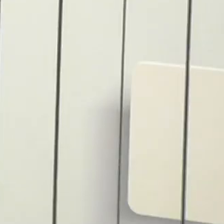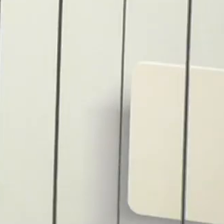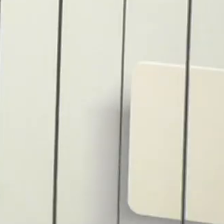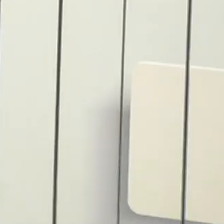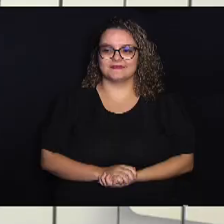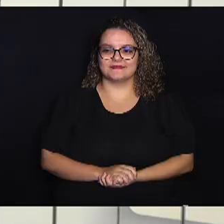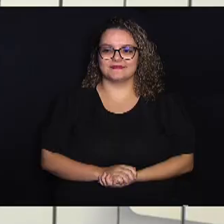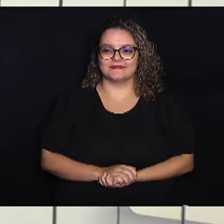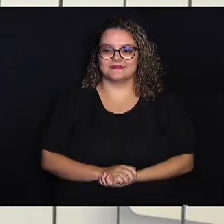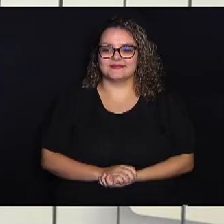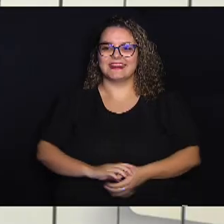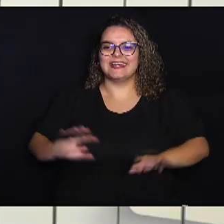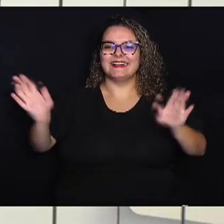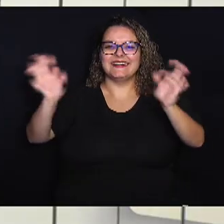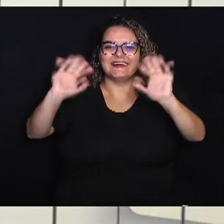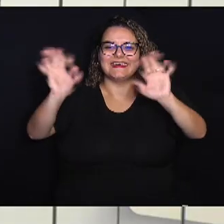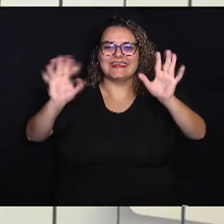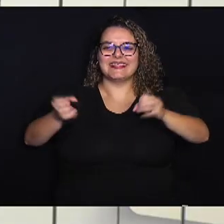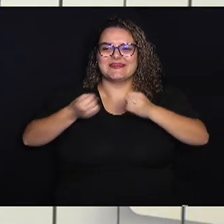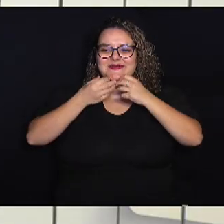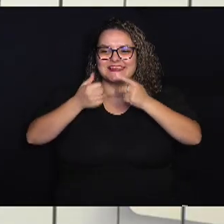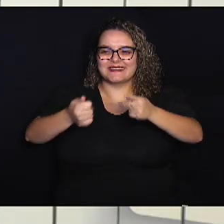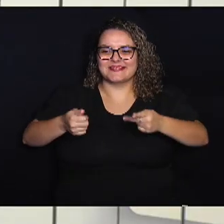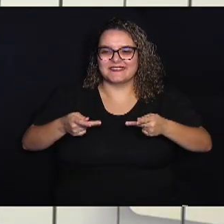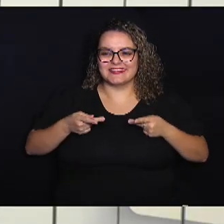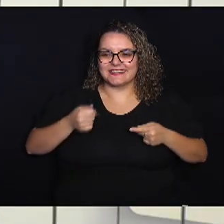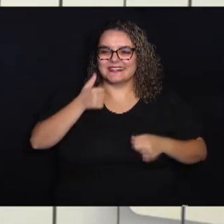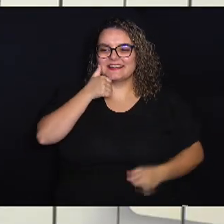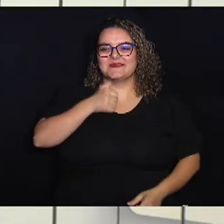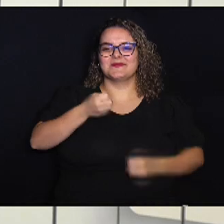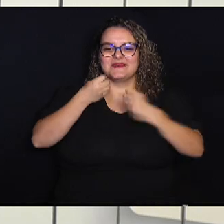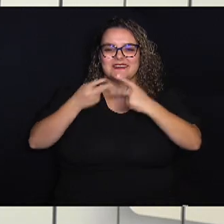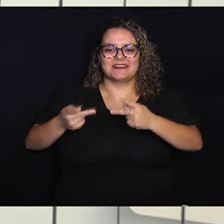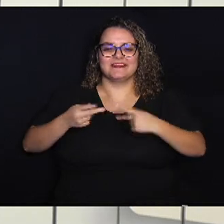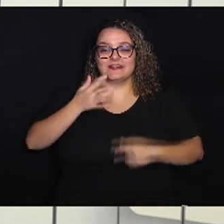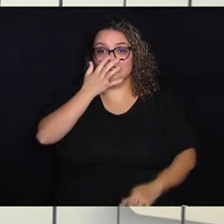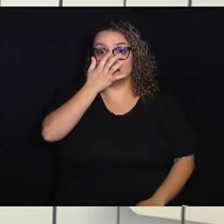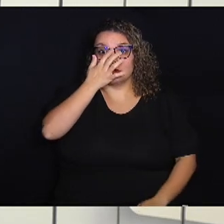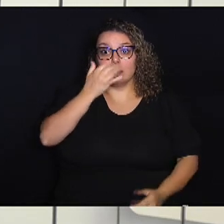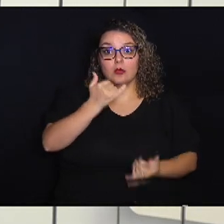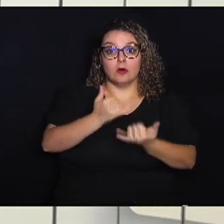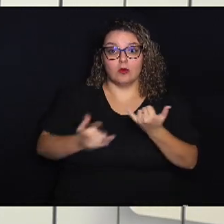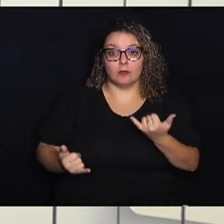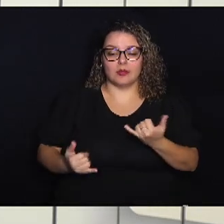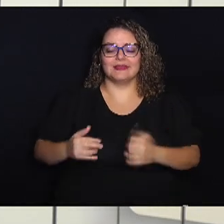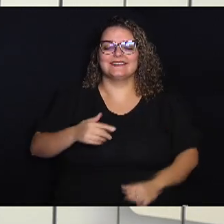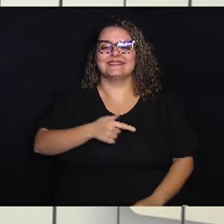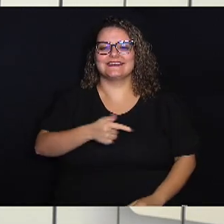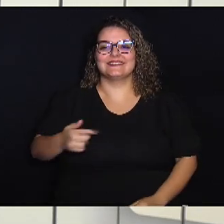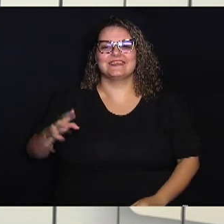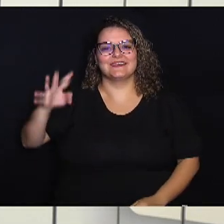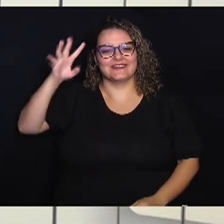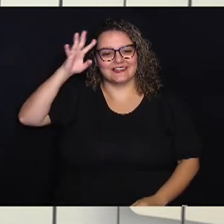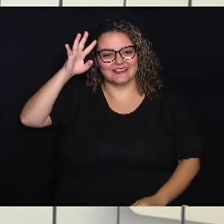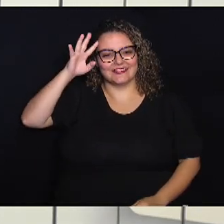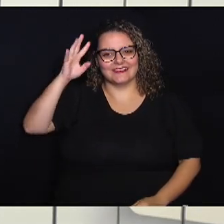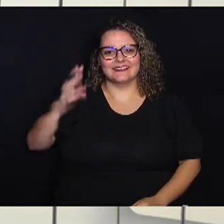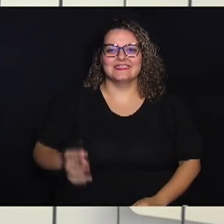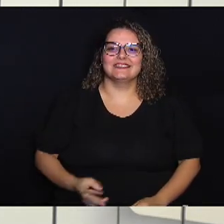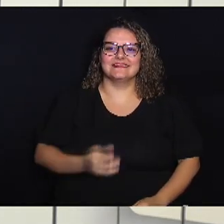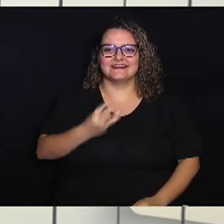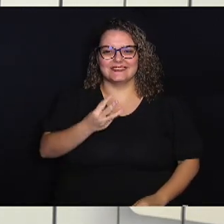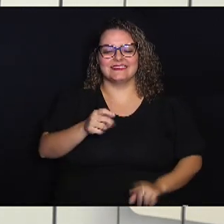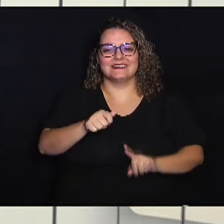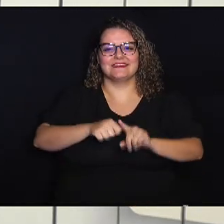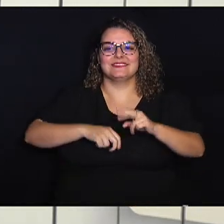Olá, seja bem-vinda, seja bem-vindo. Chegamos ao meio da semana, quarta-feira, 3 de julho de 2024.